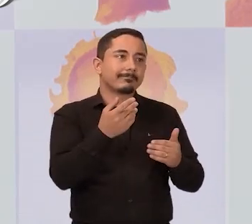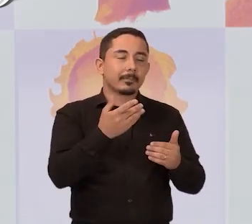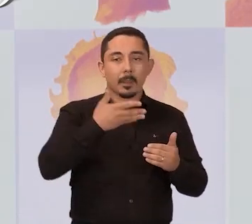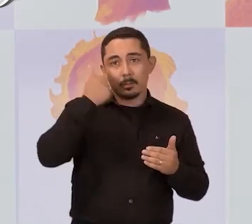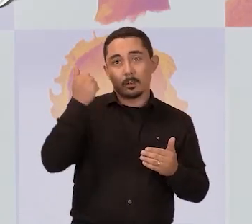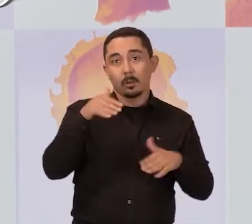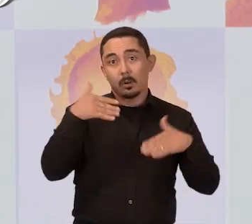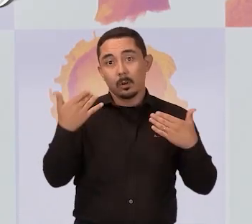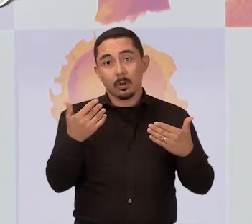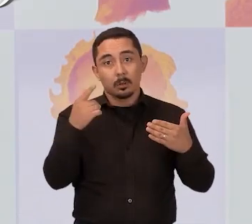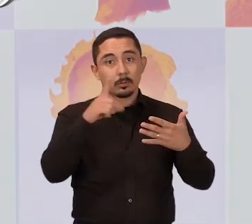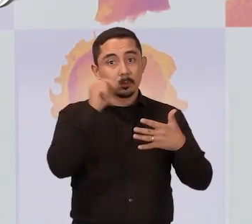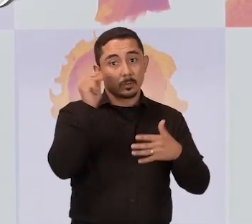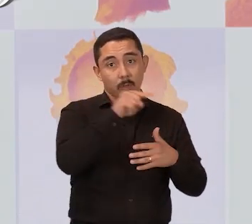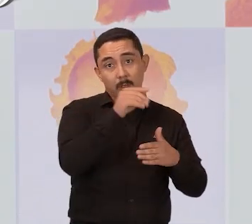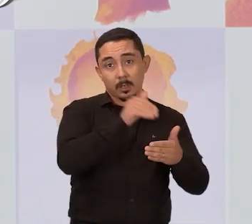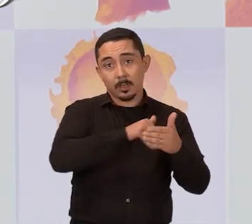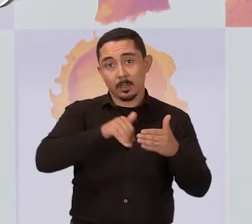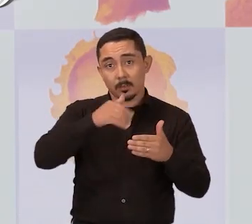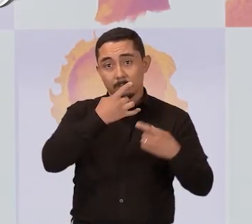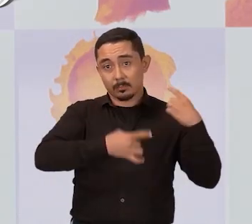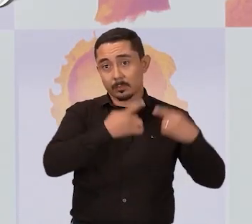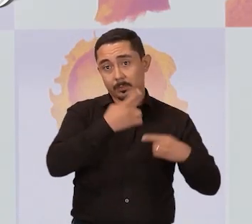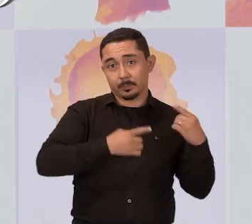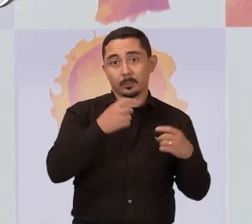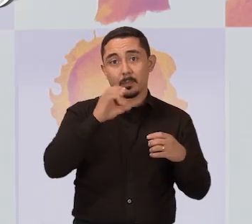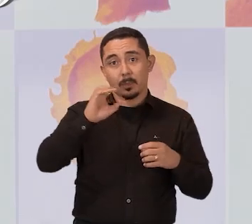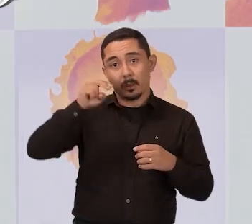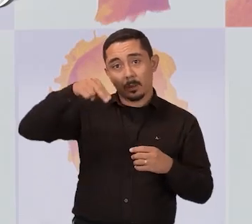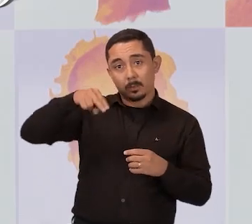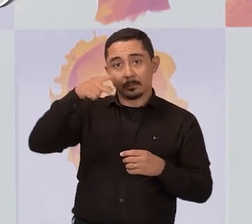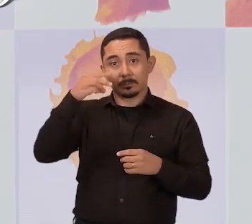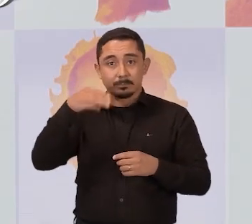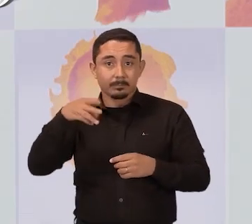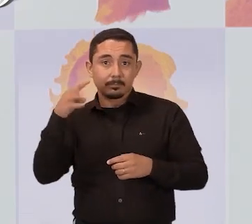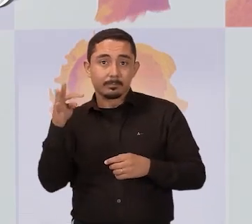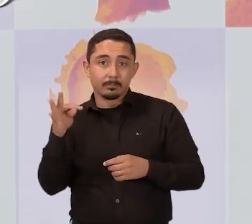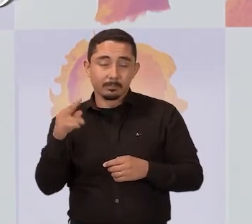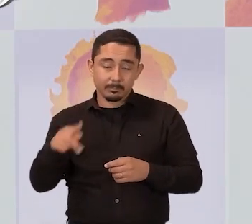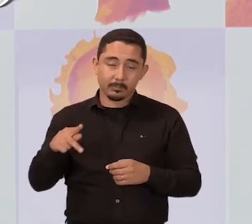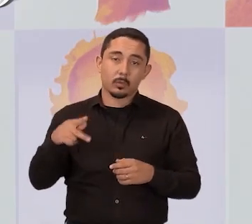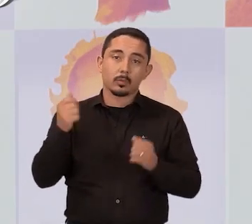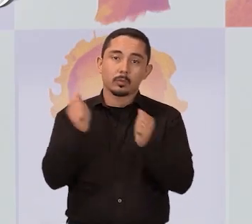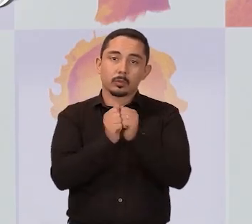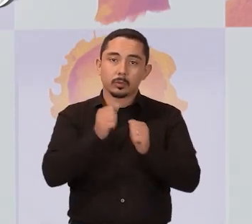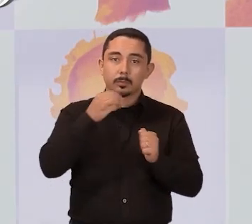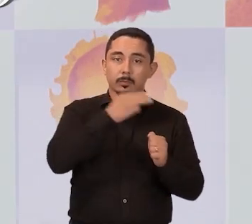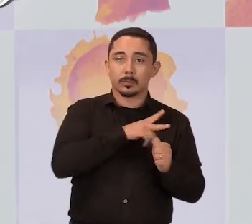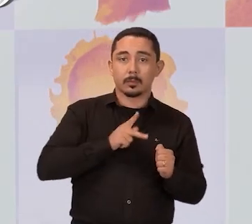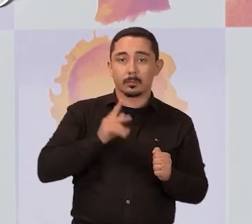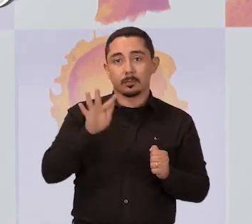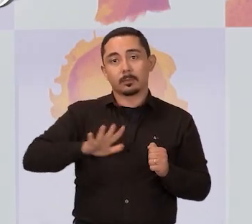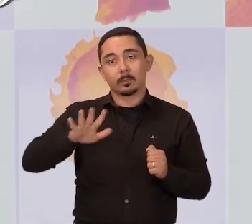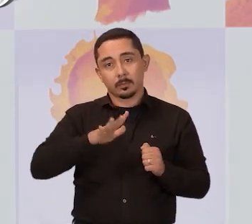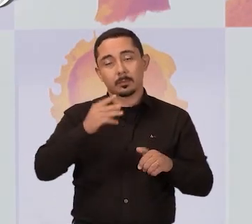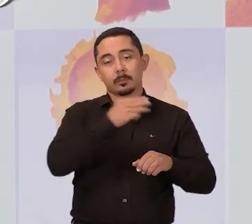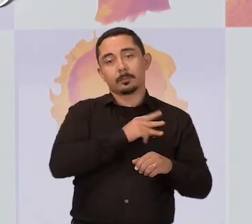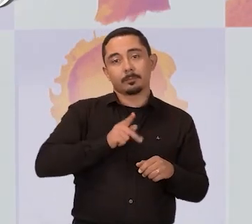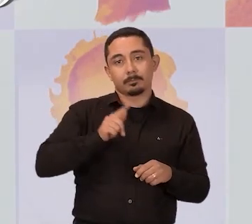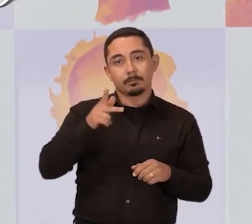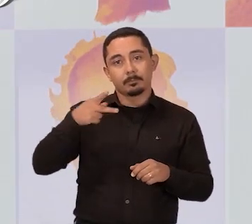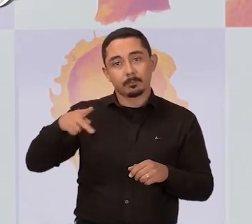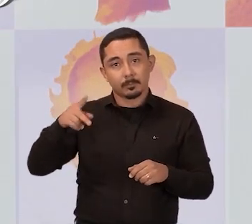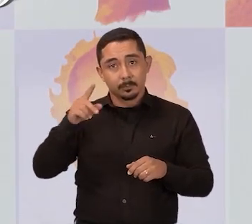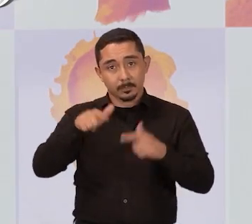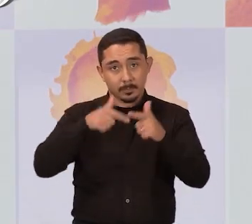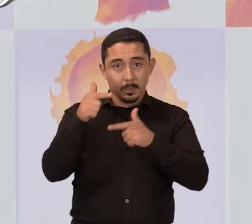impondo penalidades por conta de preferências políticas, o Conselho Nacional do Ministério Público, com o apoio do Ministério Público Federal, do Ministério Público